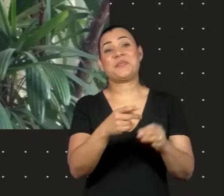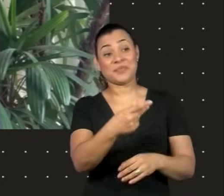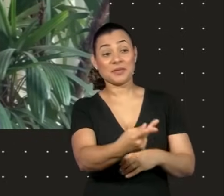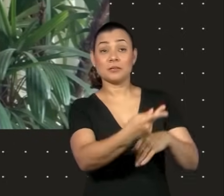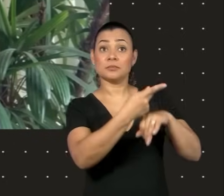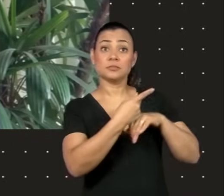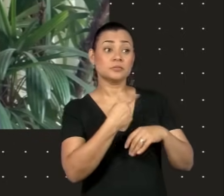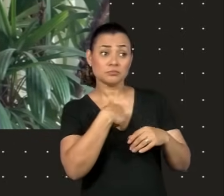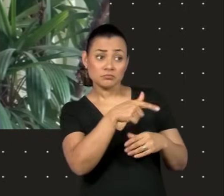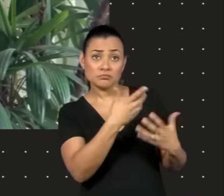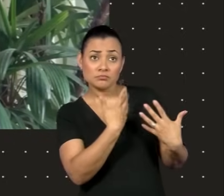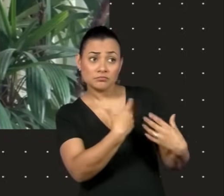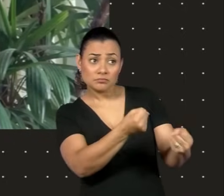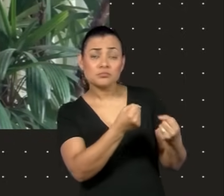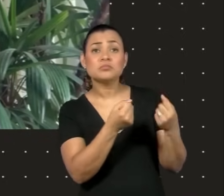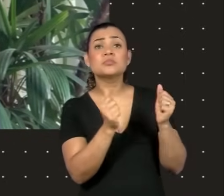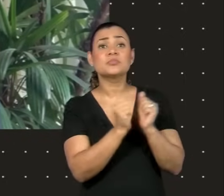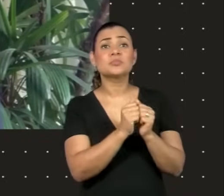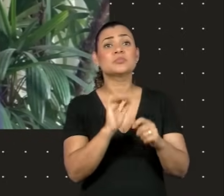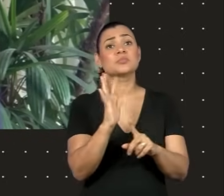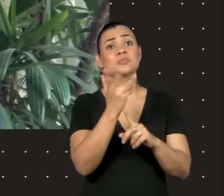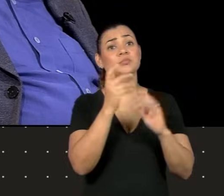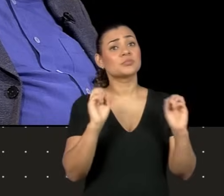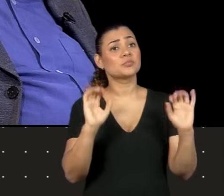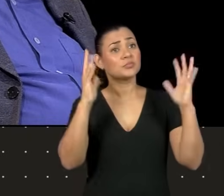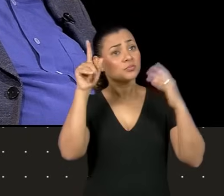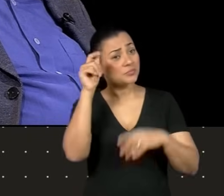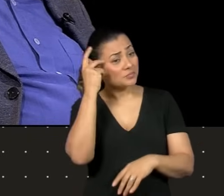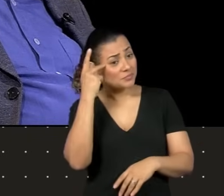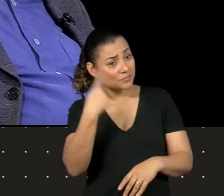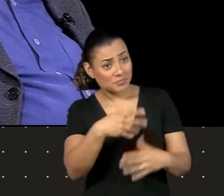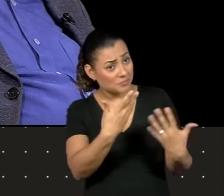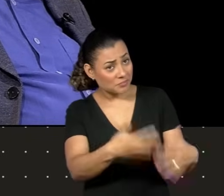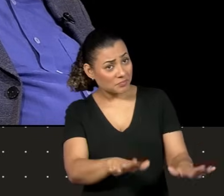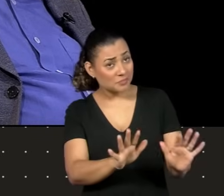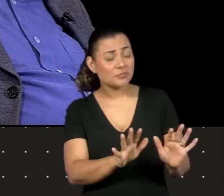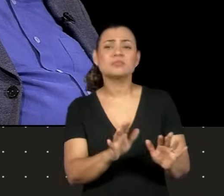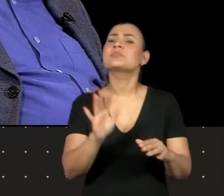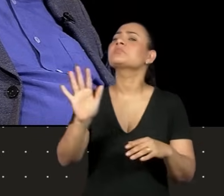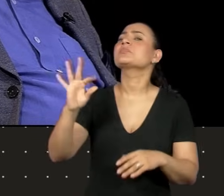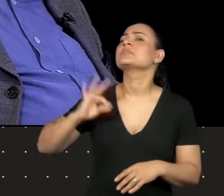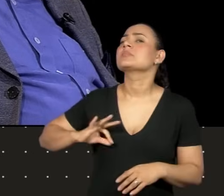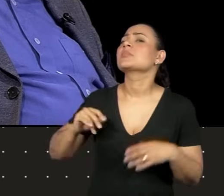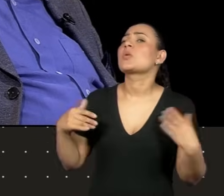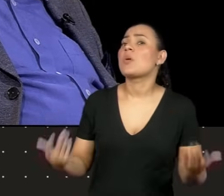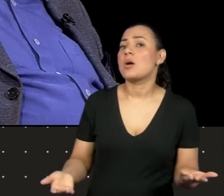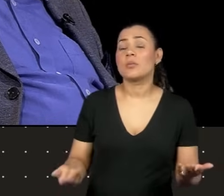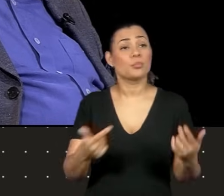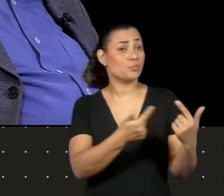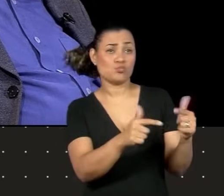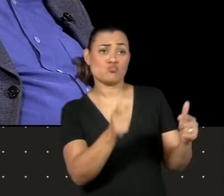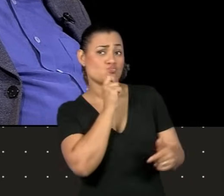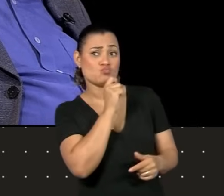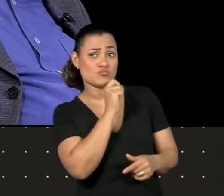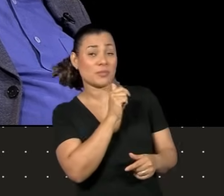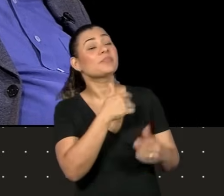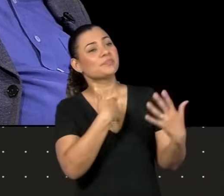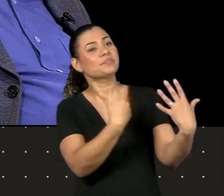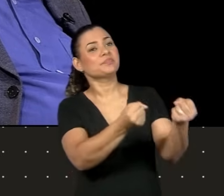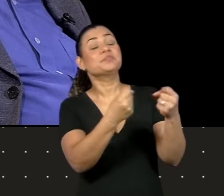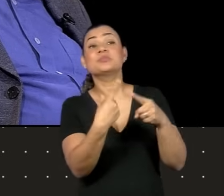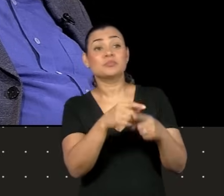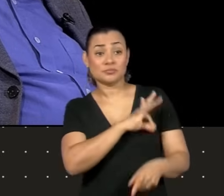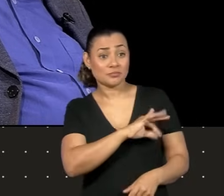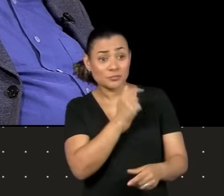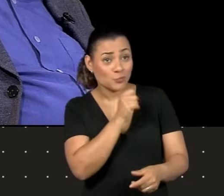e perguntou, você não quer levar seus artistas para fazer show lá em São Paulo? Eu ainda perguntei, e qual é o cachê? Eu falei, não tem cachê. Eu falei, então eu vou, porque